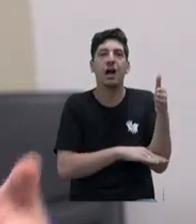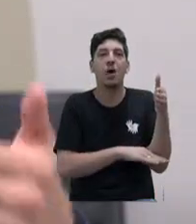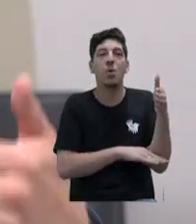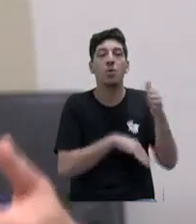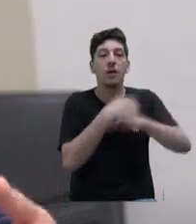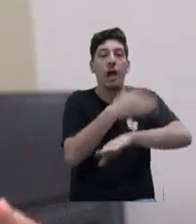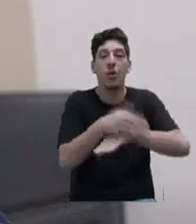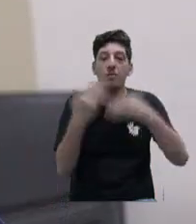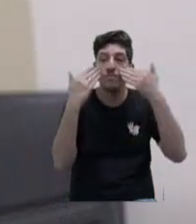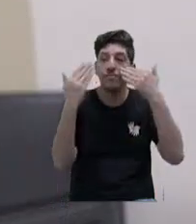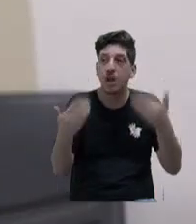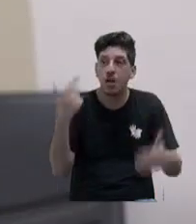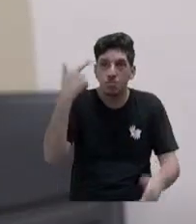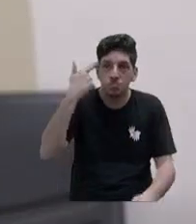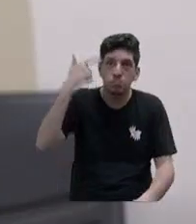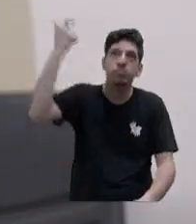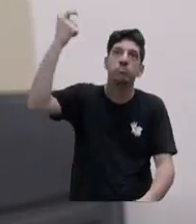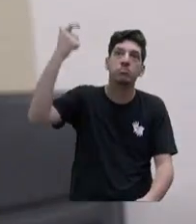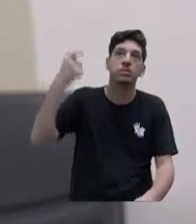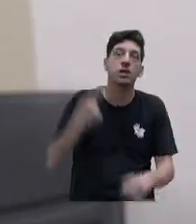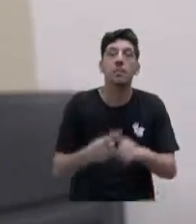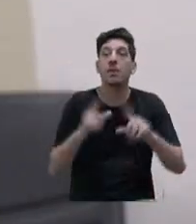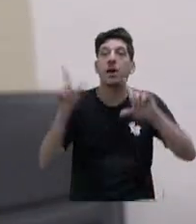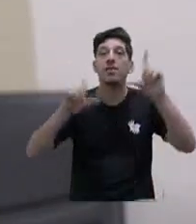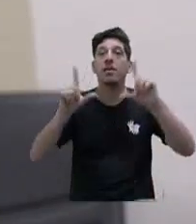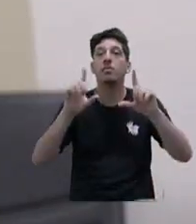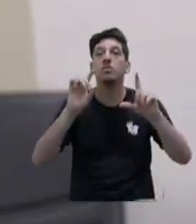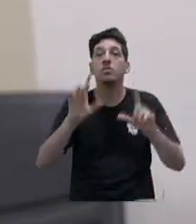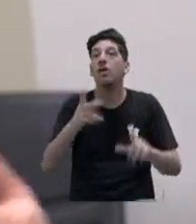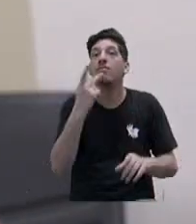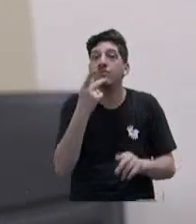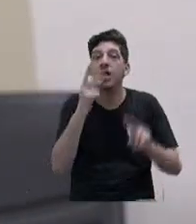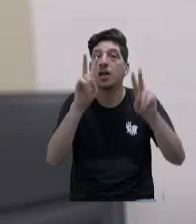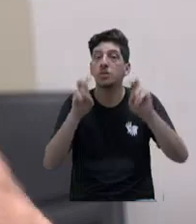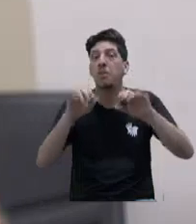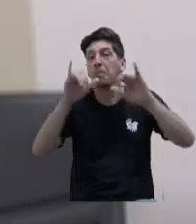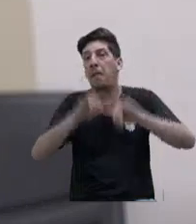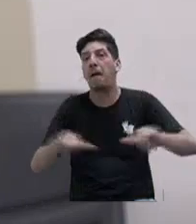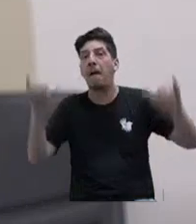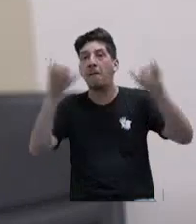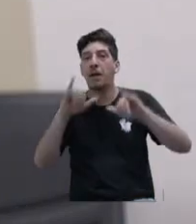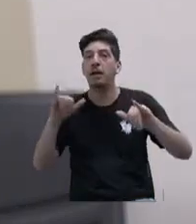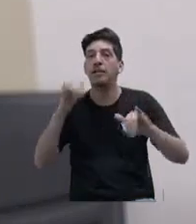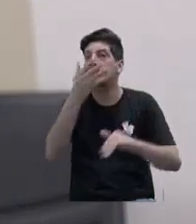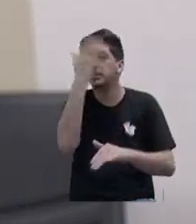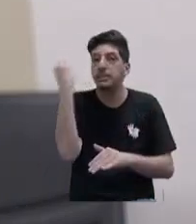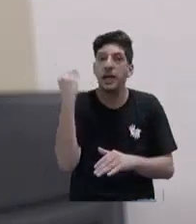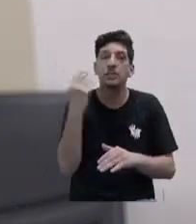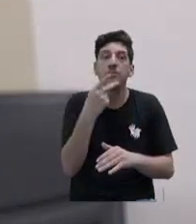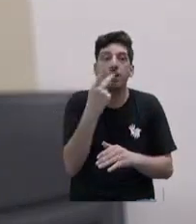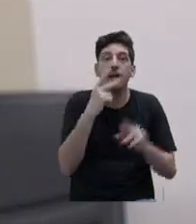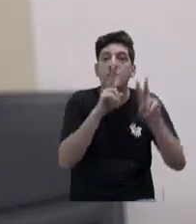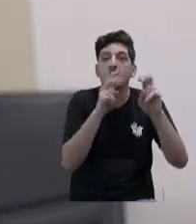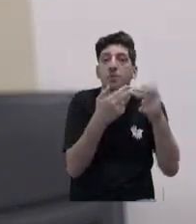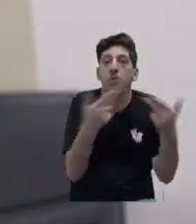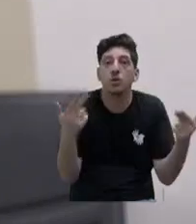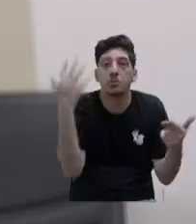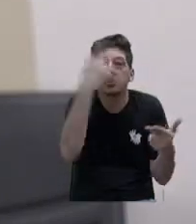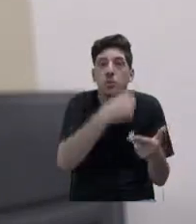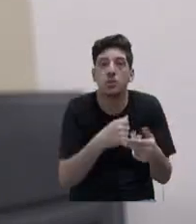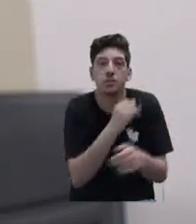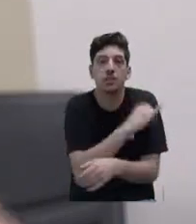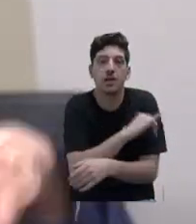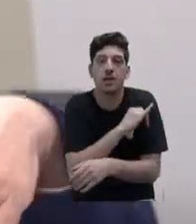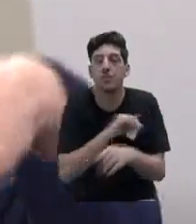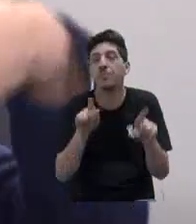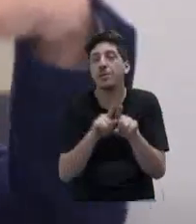porta, porque a rede de televisão só fala da tragédia e esquece da beleza que há. E outra coisa que a